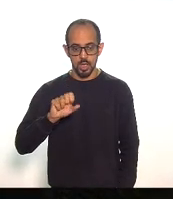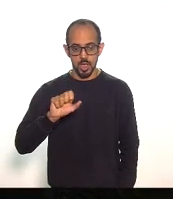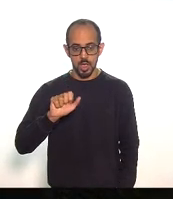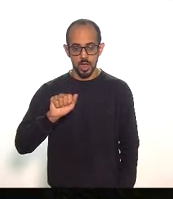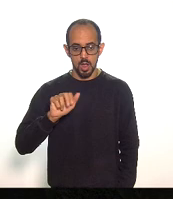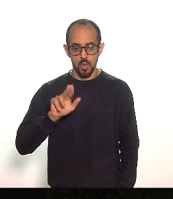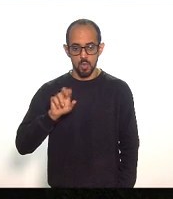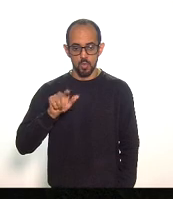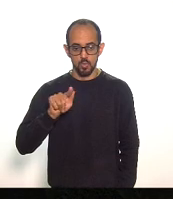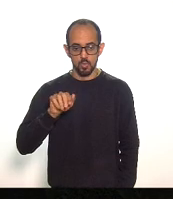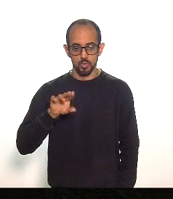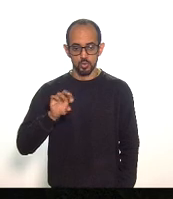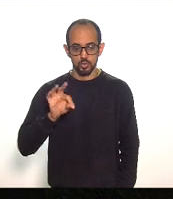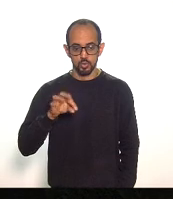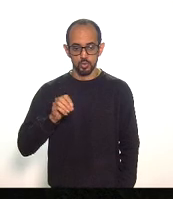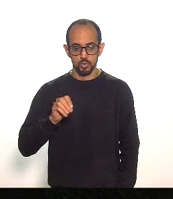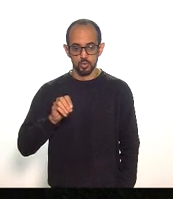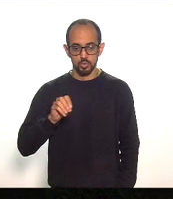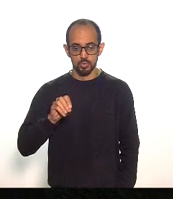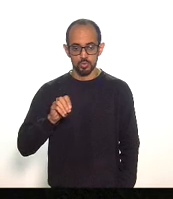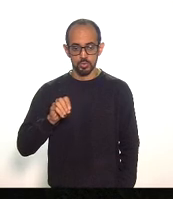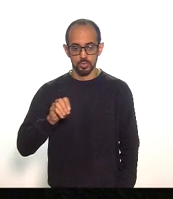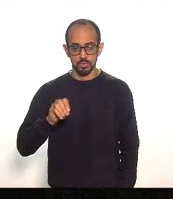Deputado delegado Carlos Augusto.